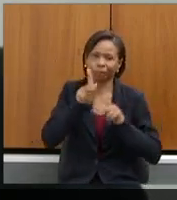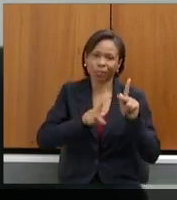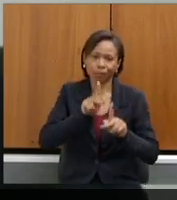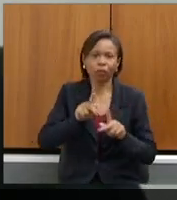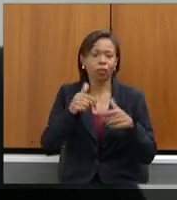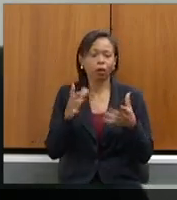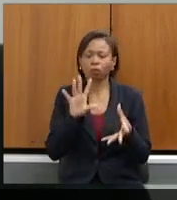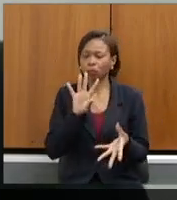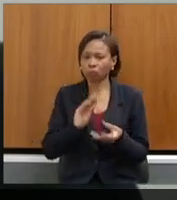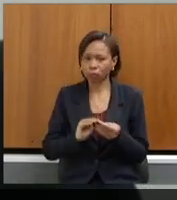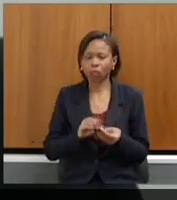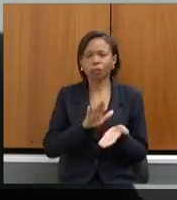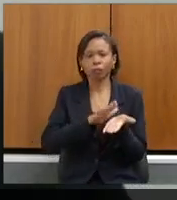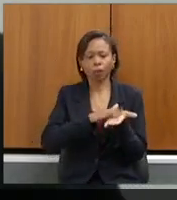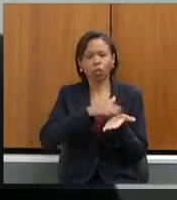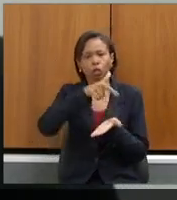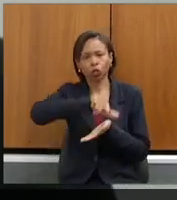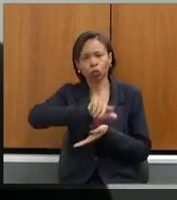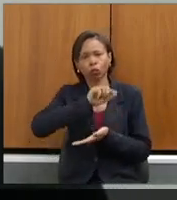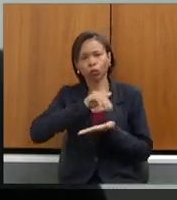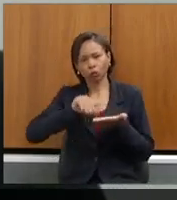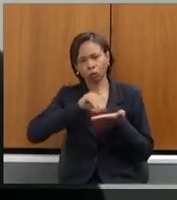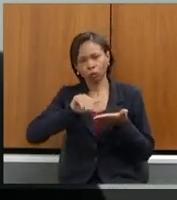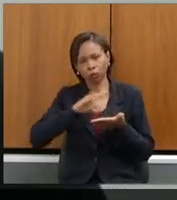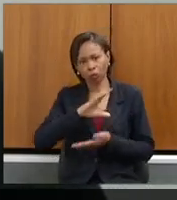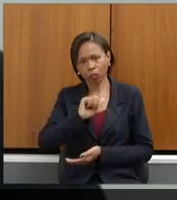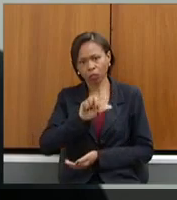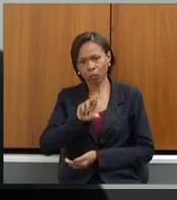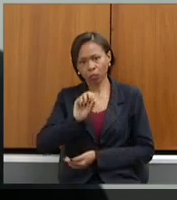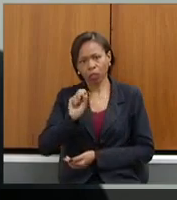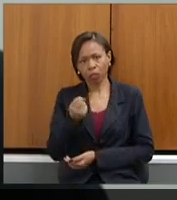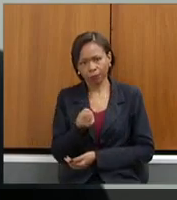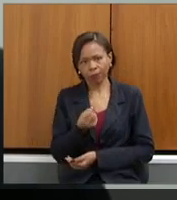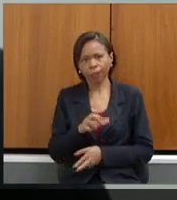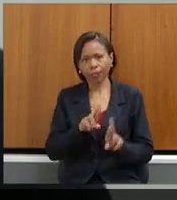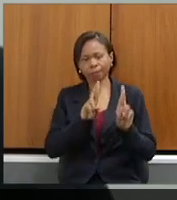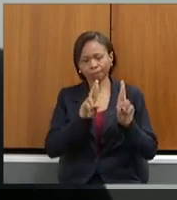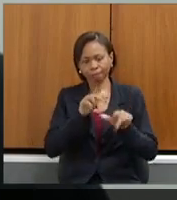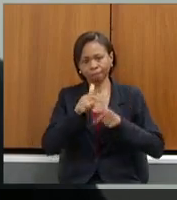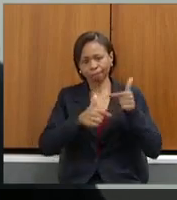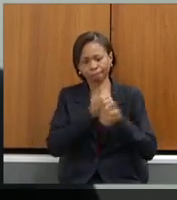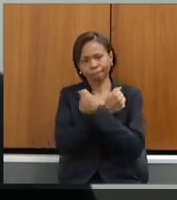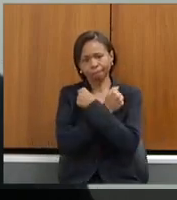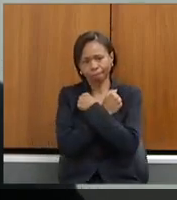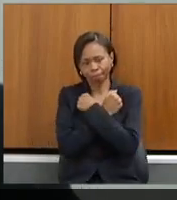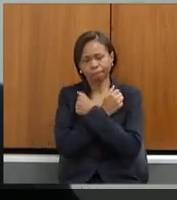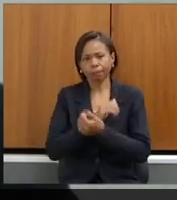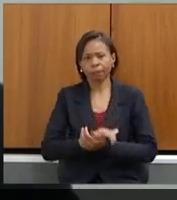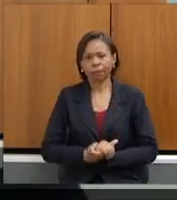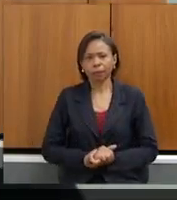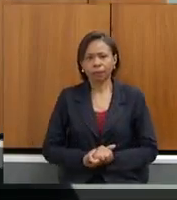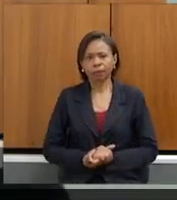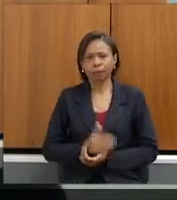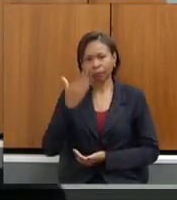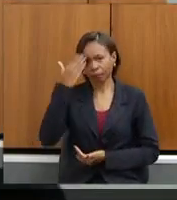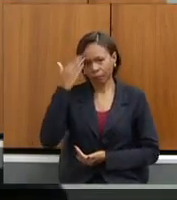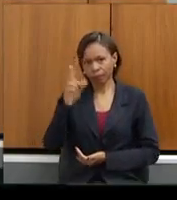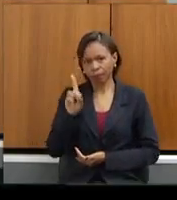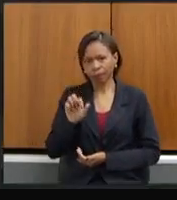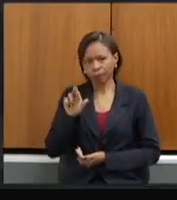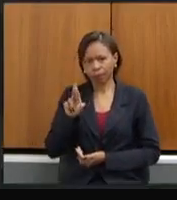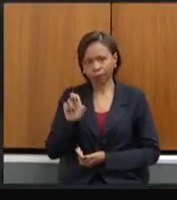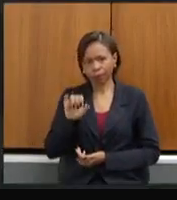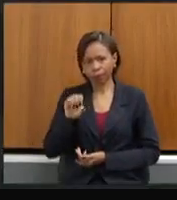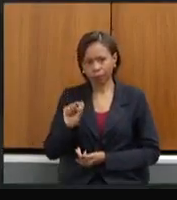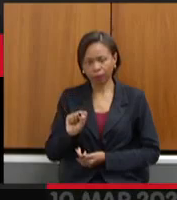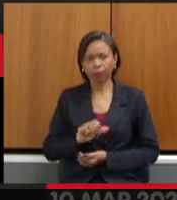agradeço mais uma vez e parabenizo mais uma vez é o secretário Carlos pela condução dos trabalhos forte abraço pode comer Obrigado Deputado Zé Reis com